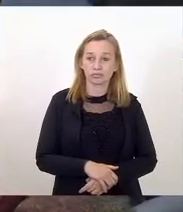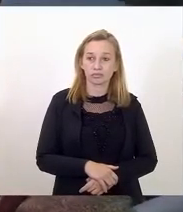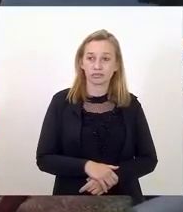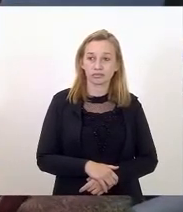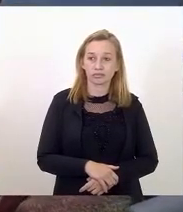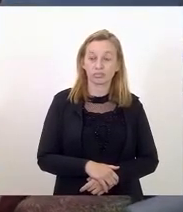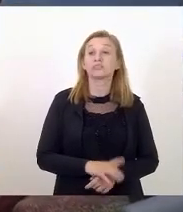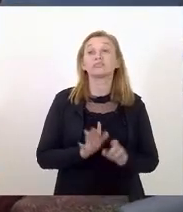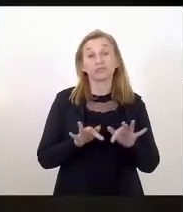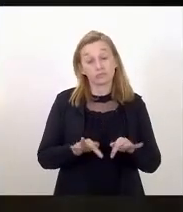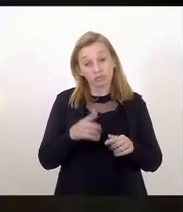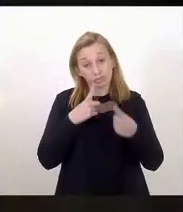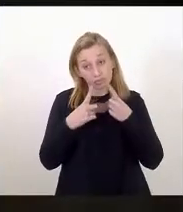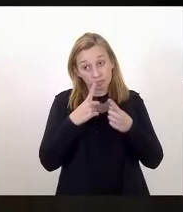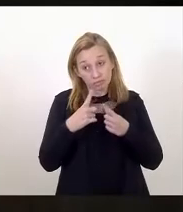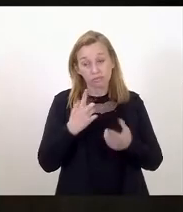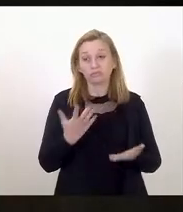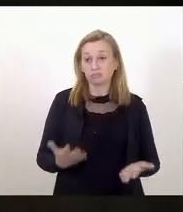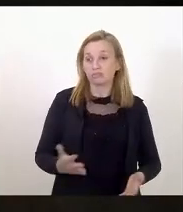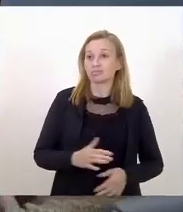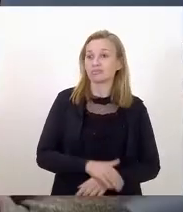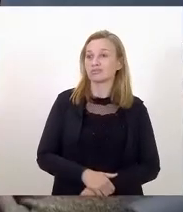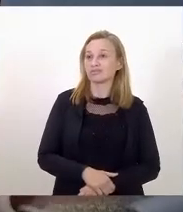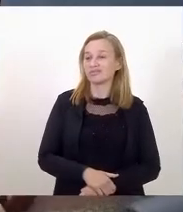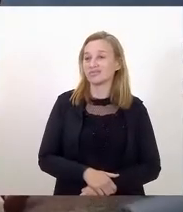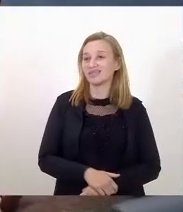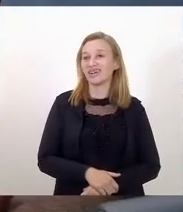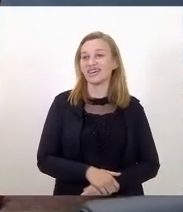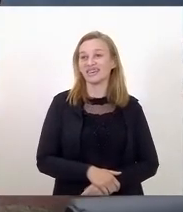Está encerrada a discussão por hora. Ok.